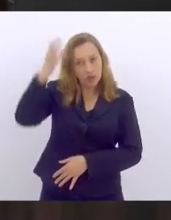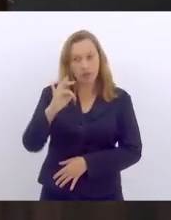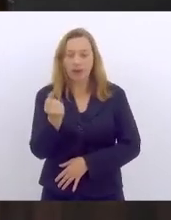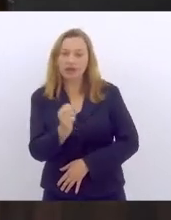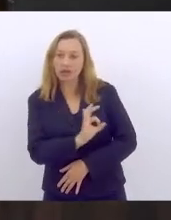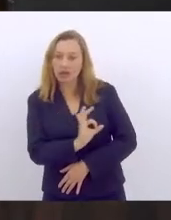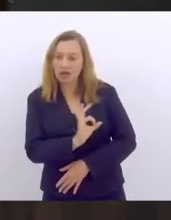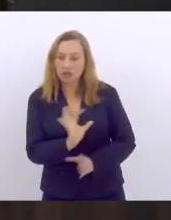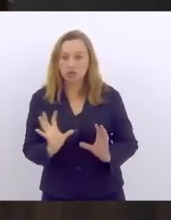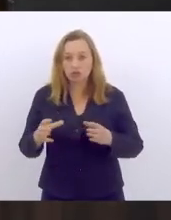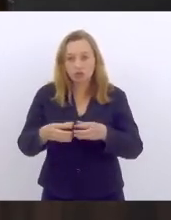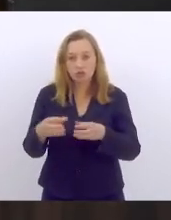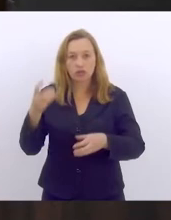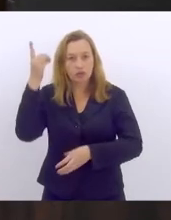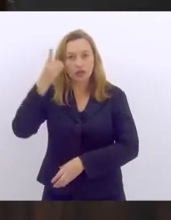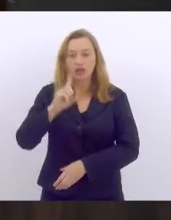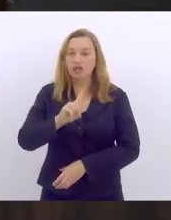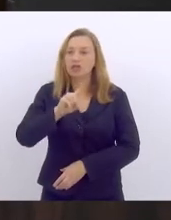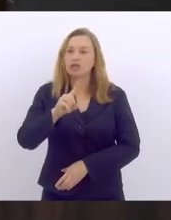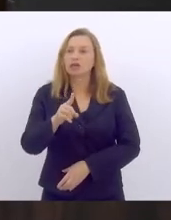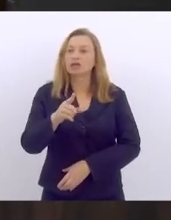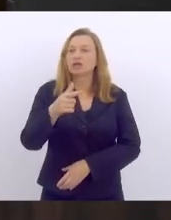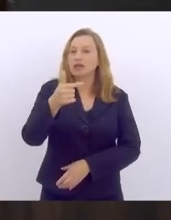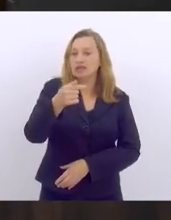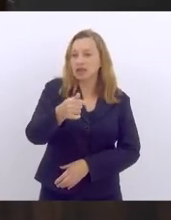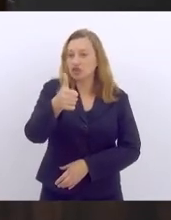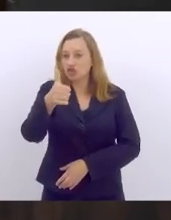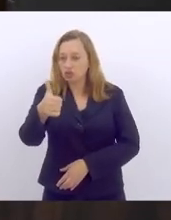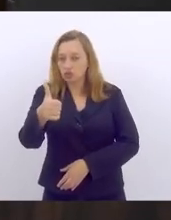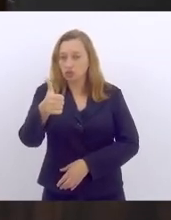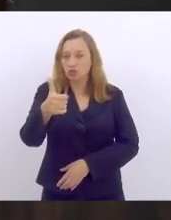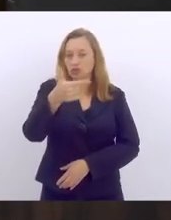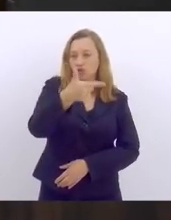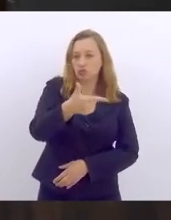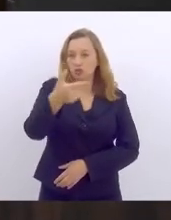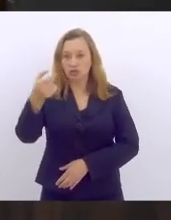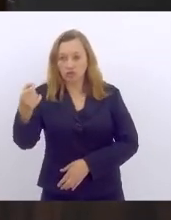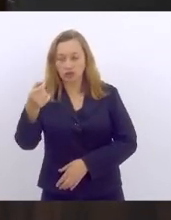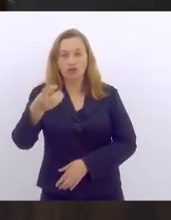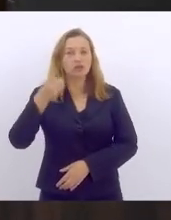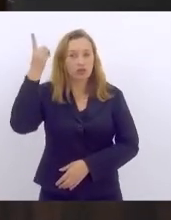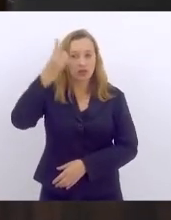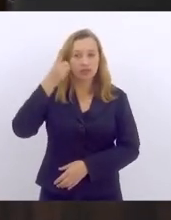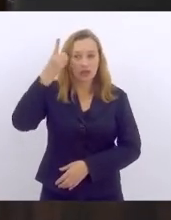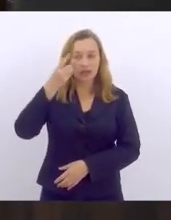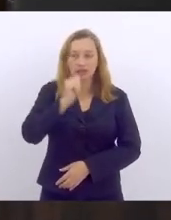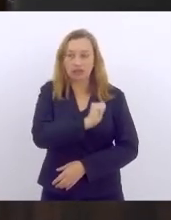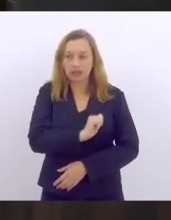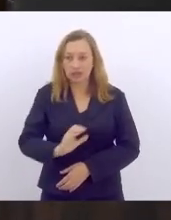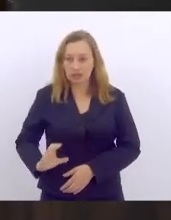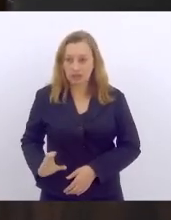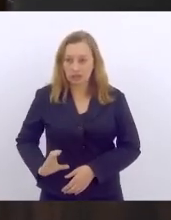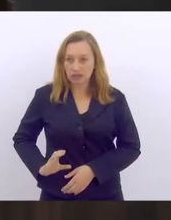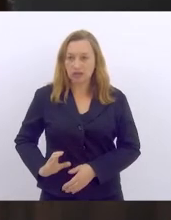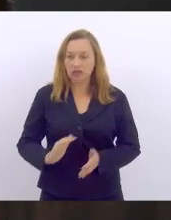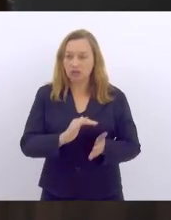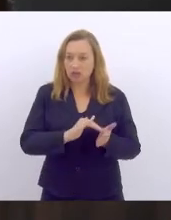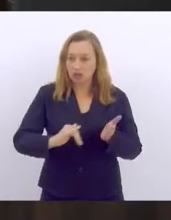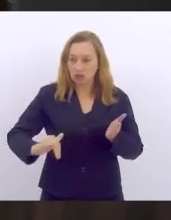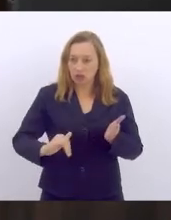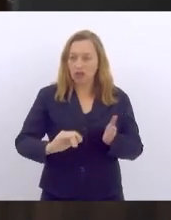de deputados, e a 71 de 2020, do deputado André Ciliano. E aí a